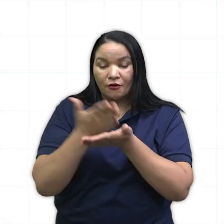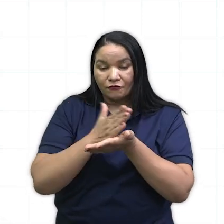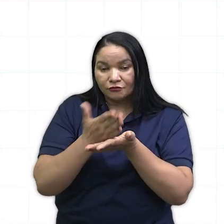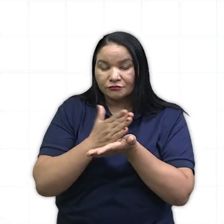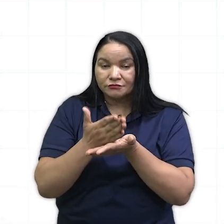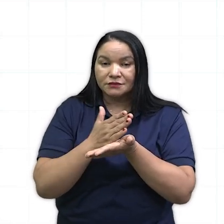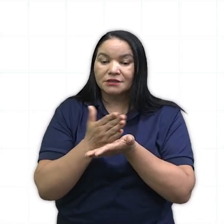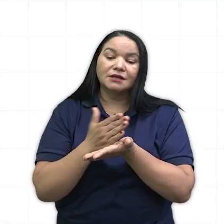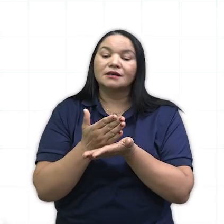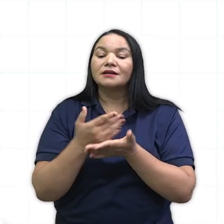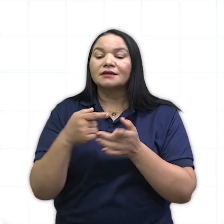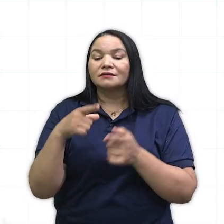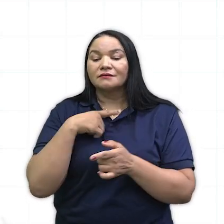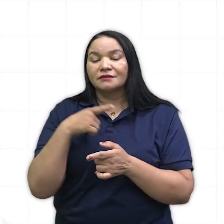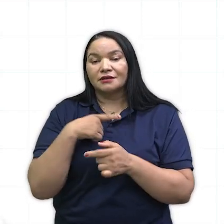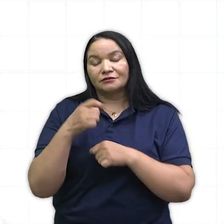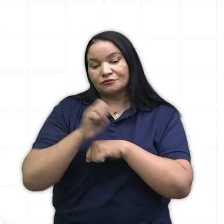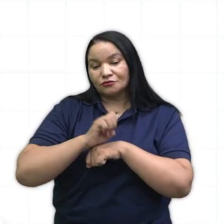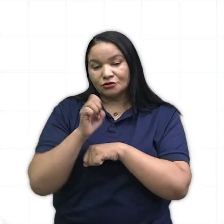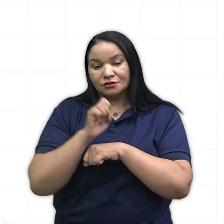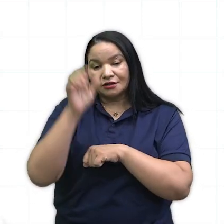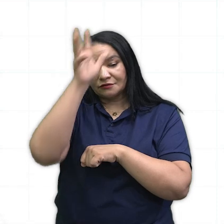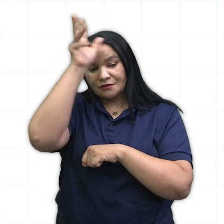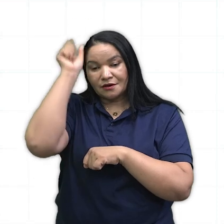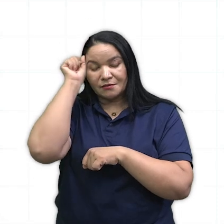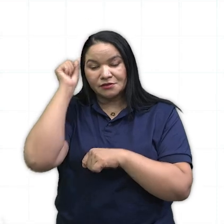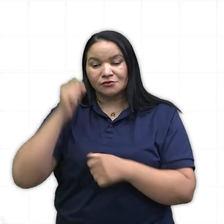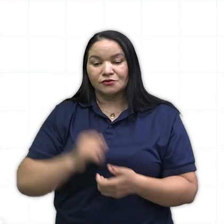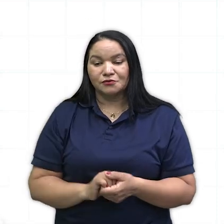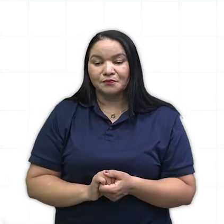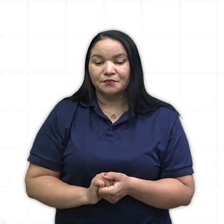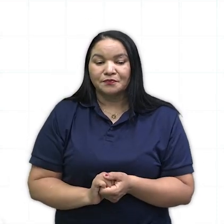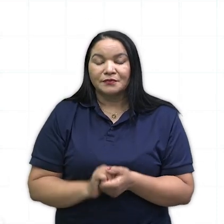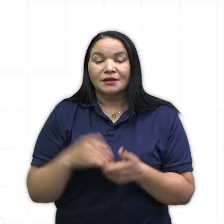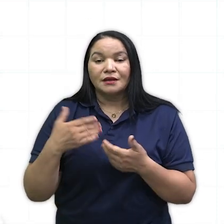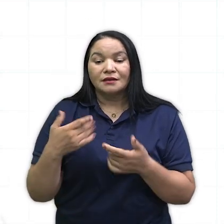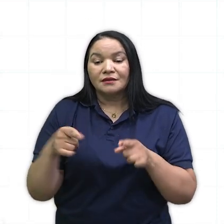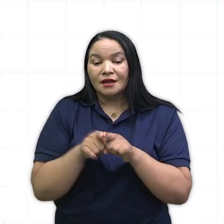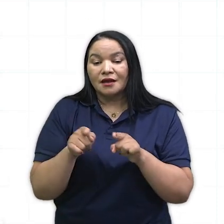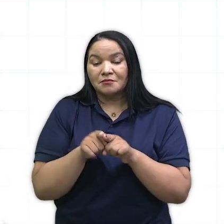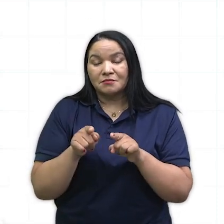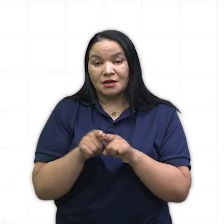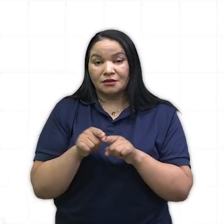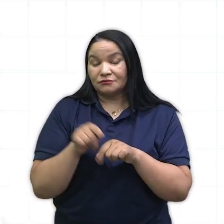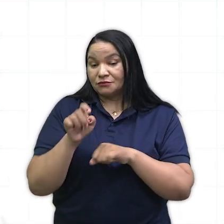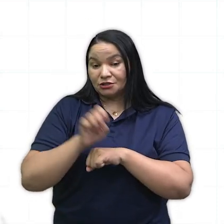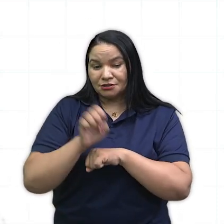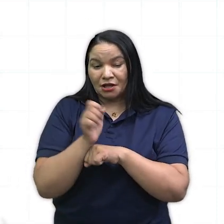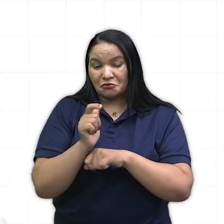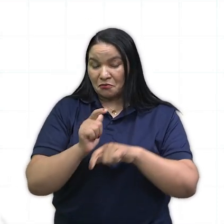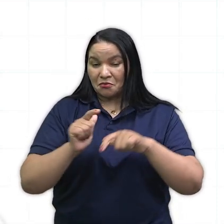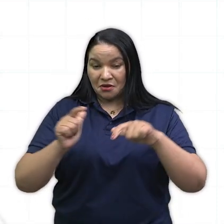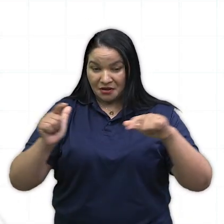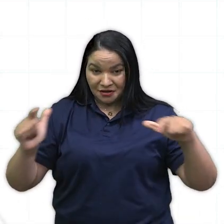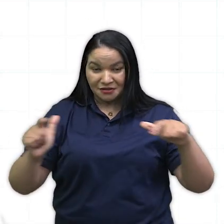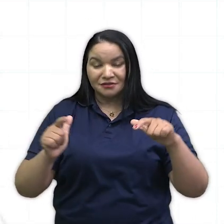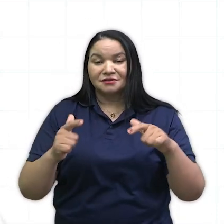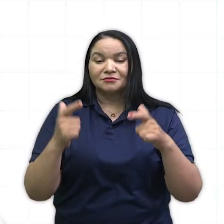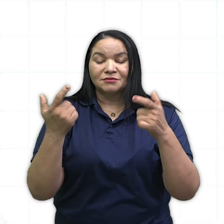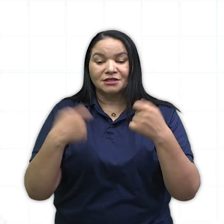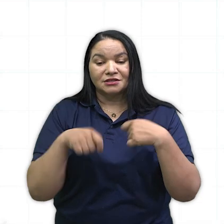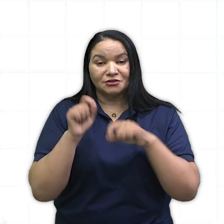e divisas que a gente tem no estado do Amazonas. Bem, um estado tão grande como esse, é claro que ele precisa